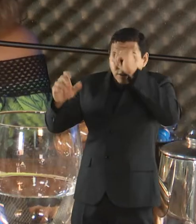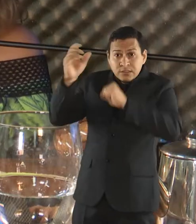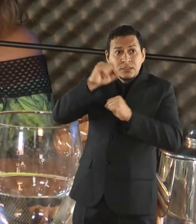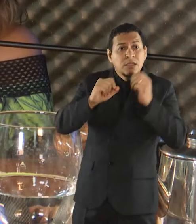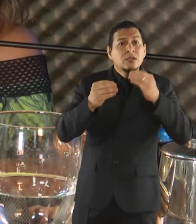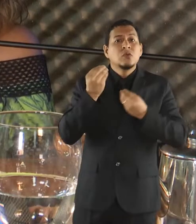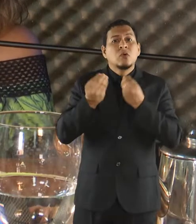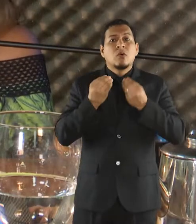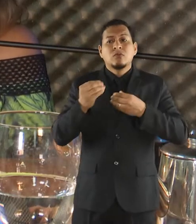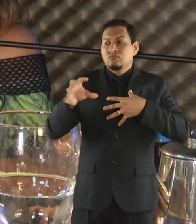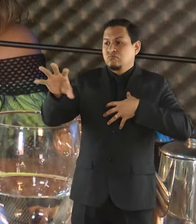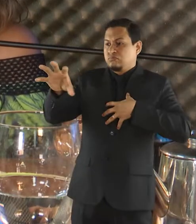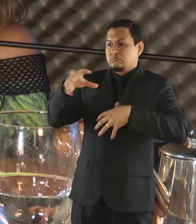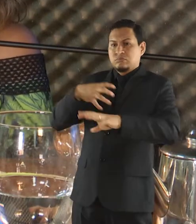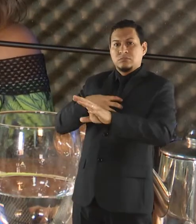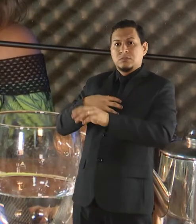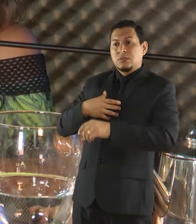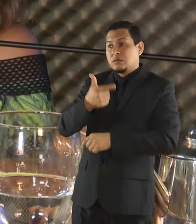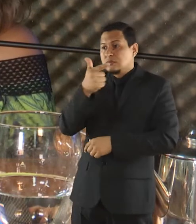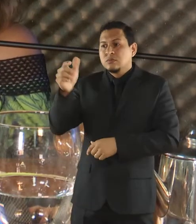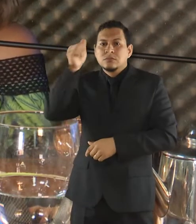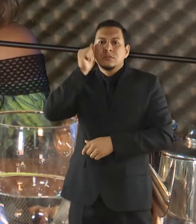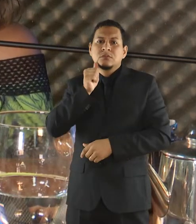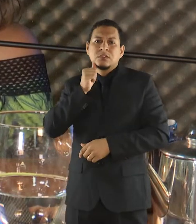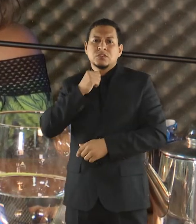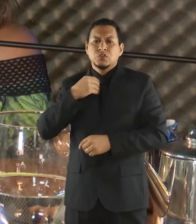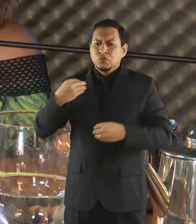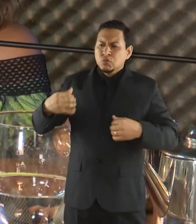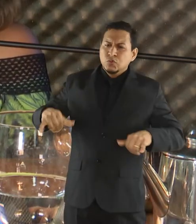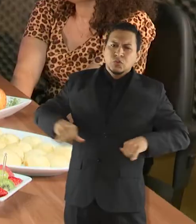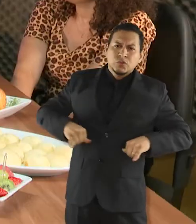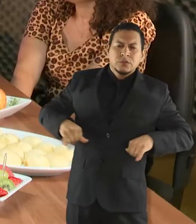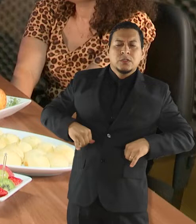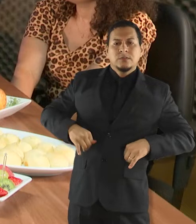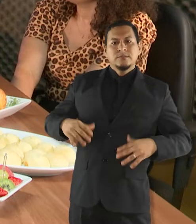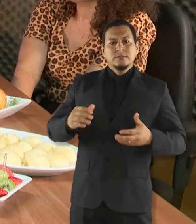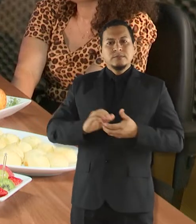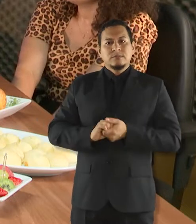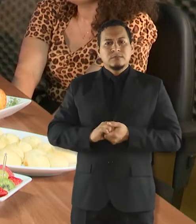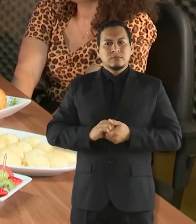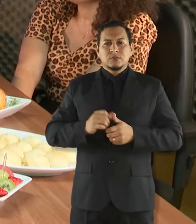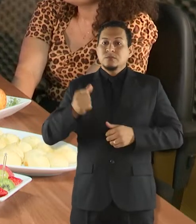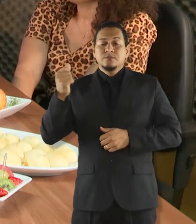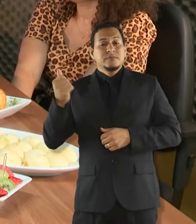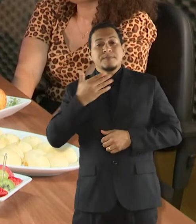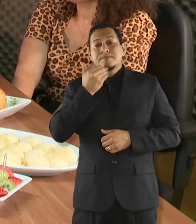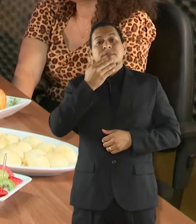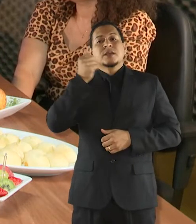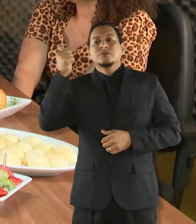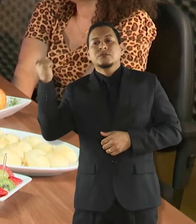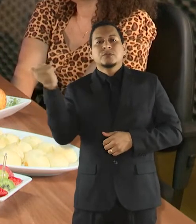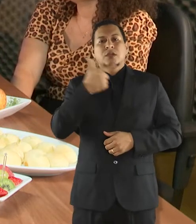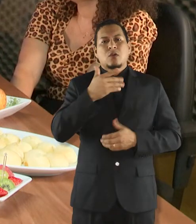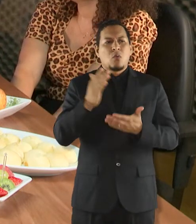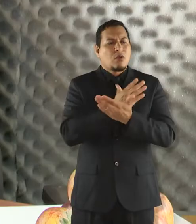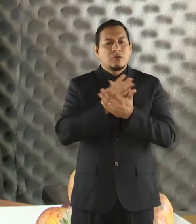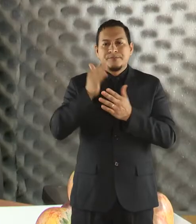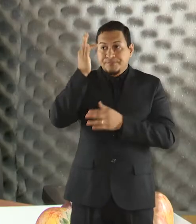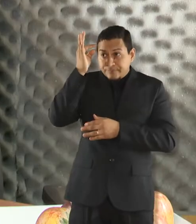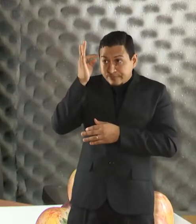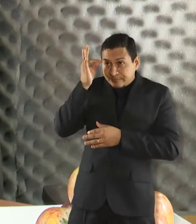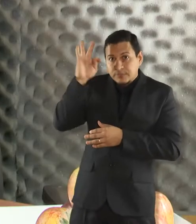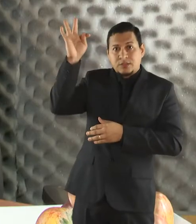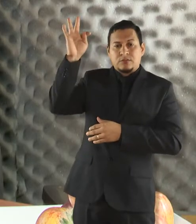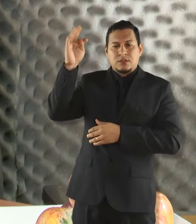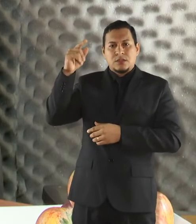Aham. dores das mulheres, né? Então, assim, mais do que qualquer teoria, estudo acadêmico, coisa desse tipo, eu digo